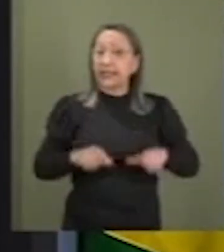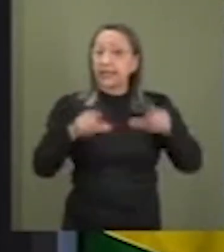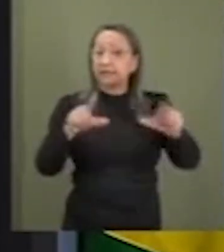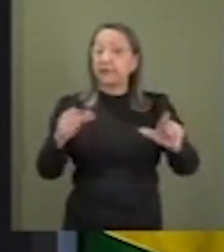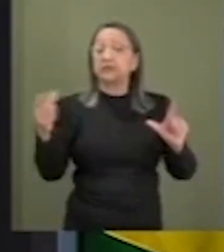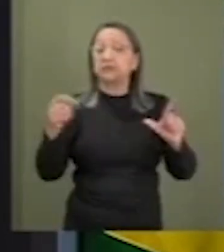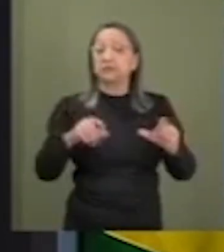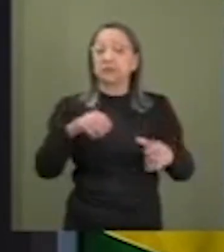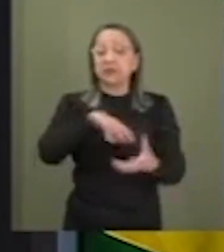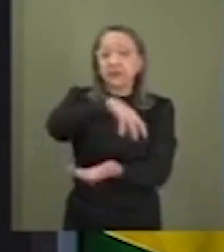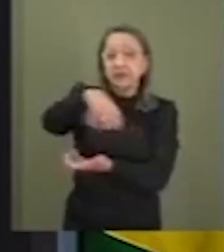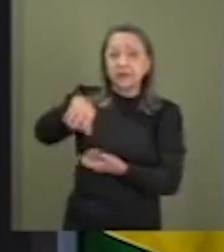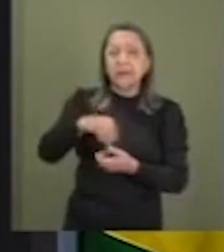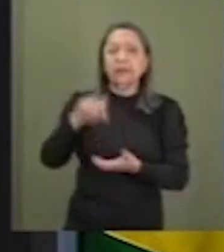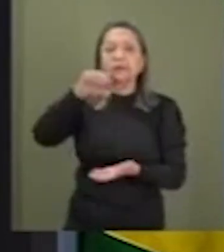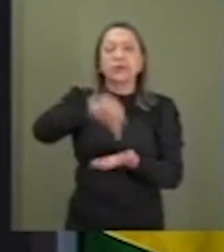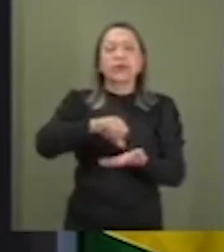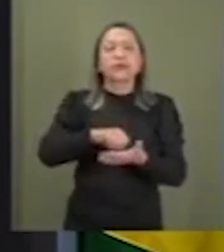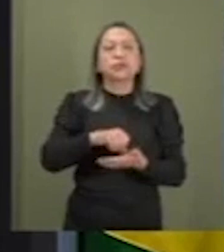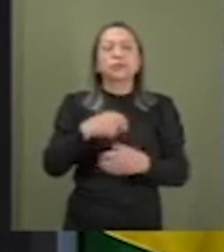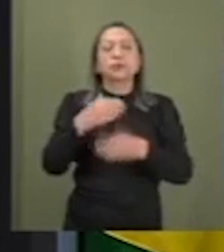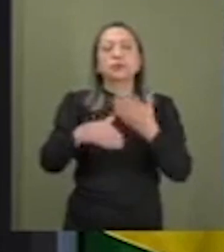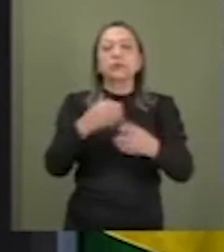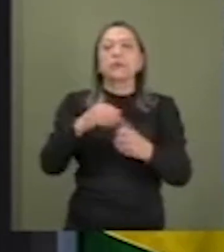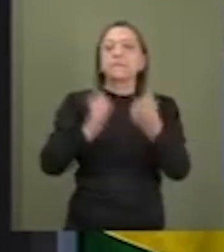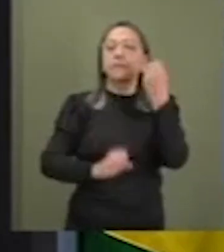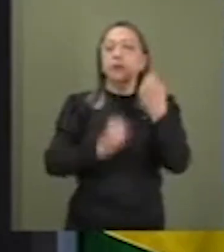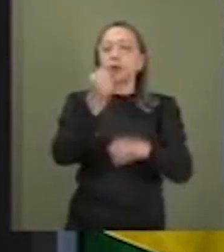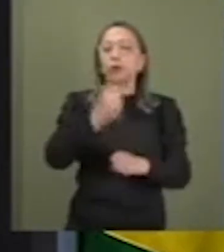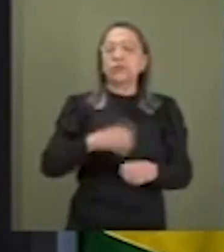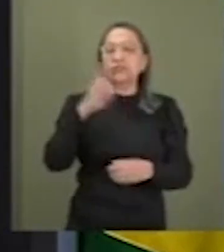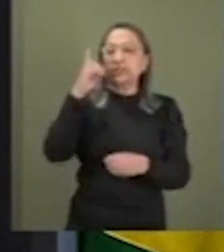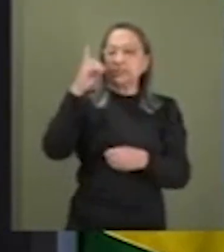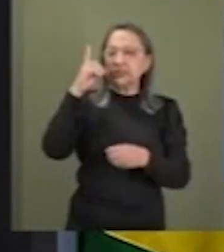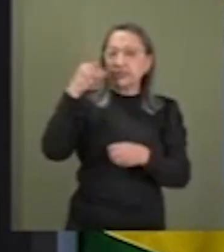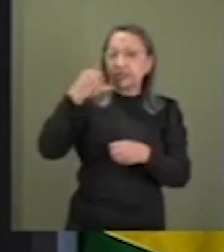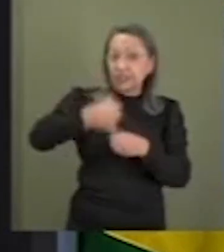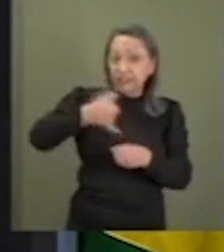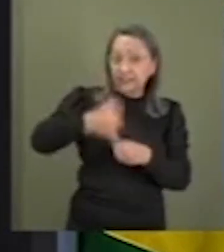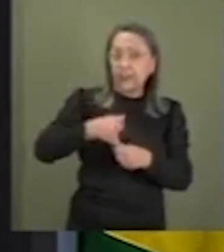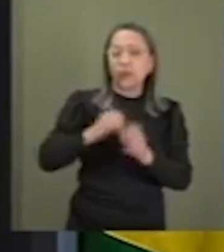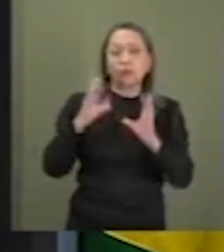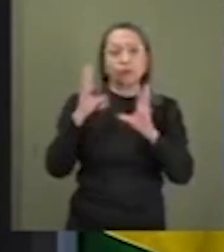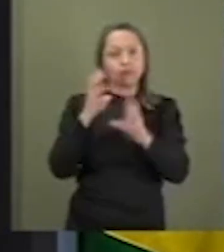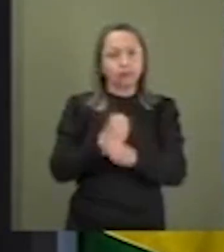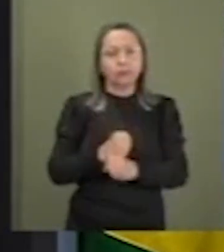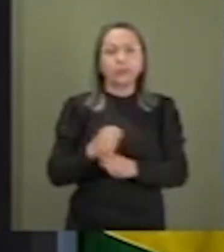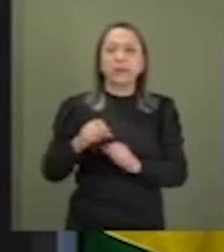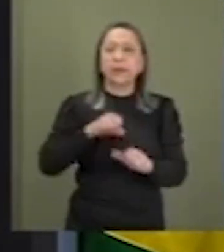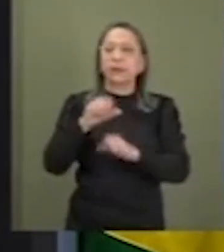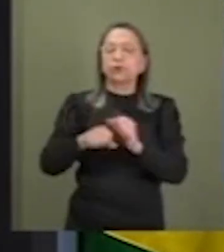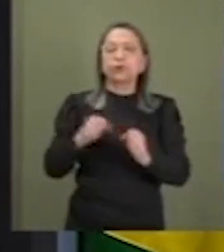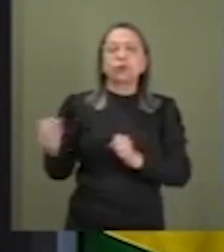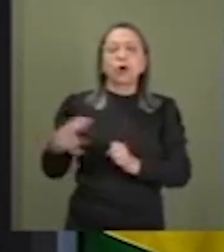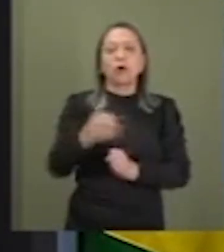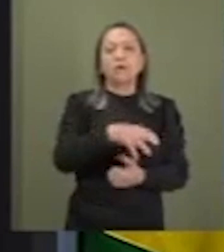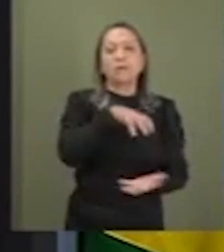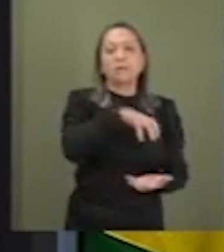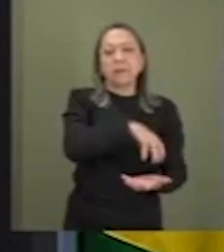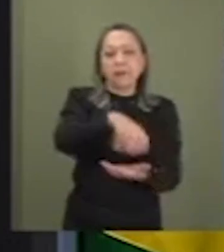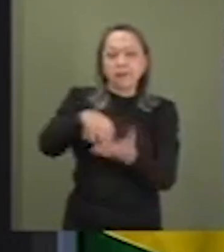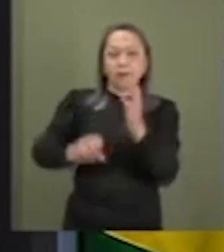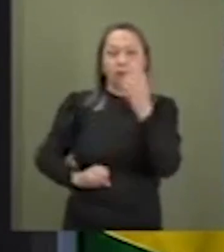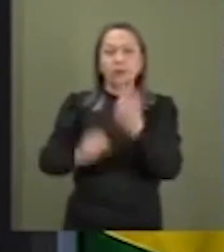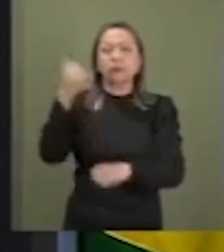para a unidade de coprocessamento que produz diesel com conteúdo renovável. Avaliação de novas plantas dedicadas para a produção do